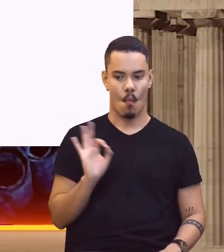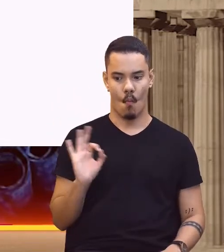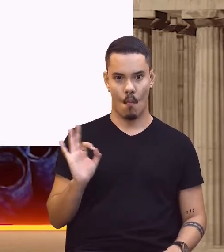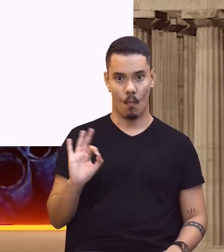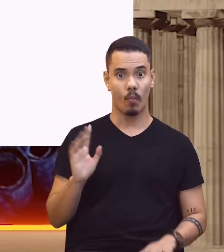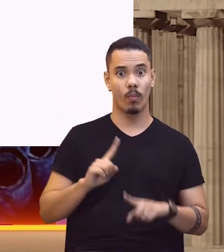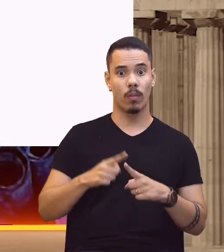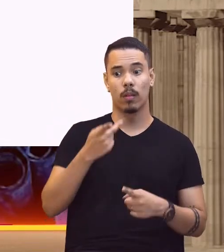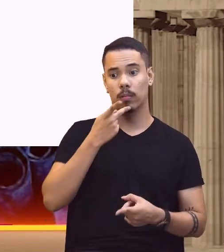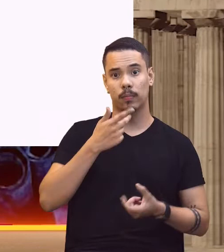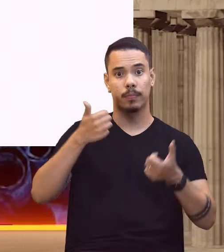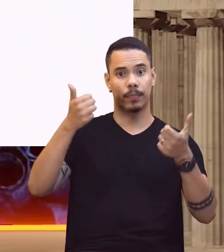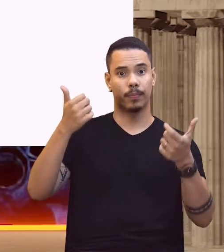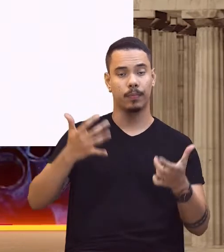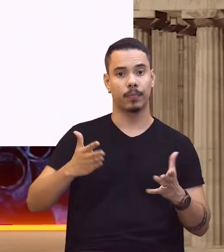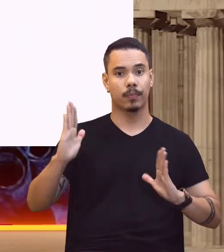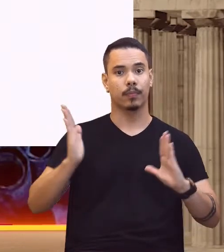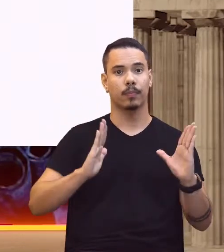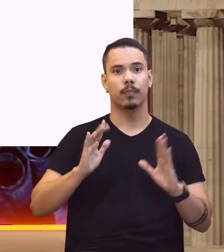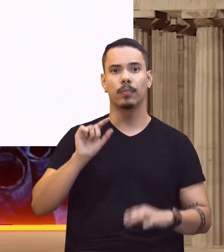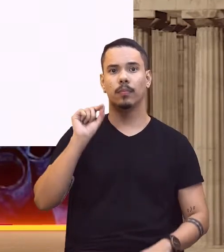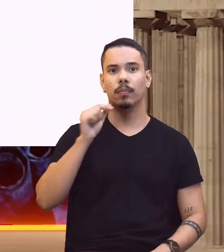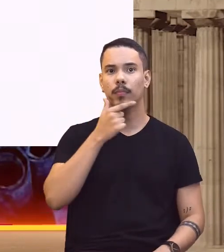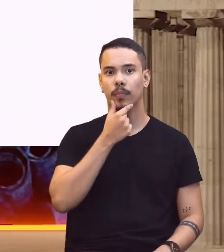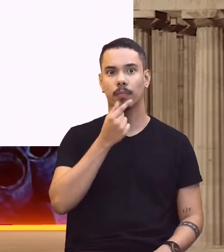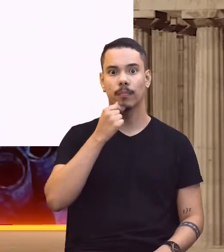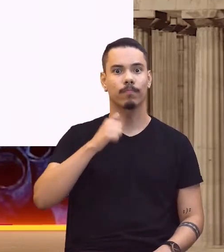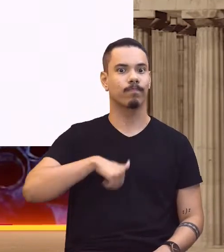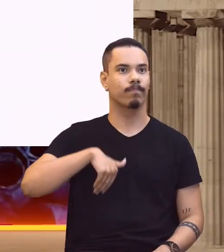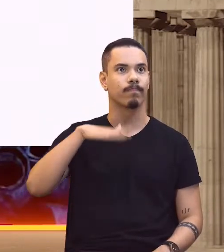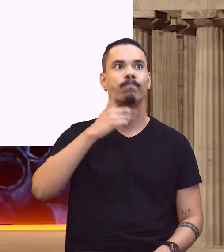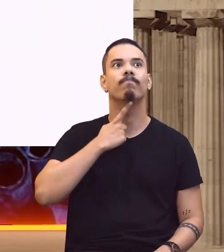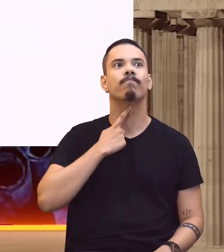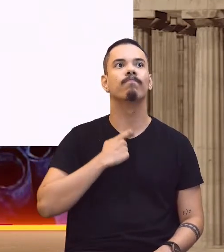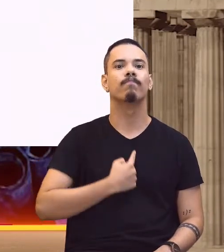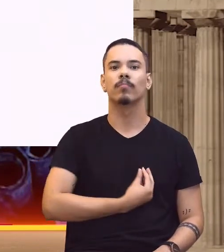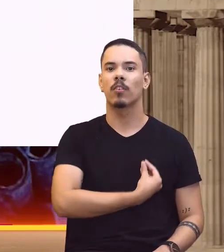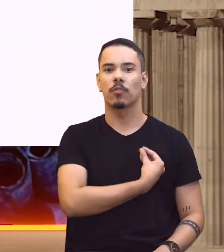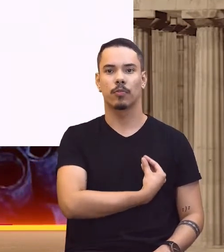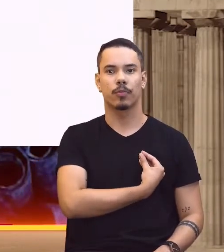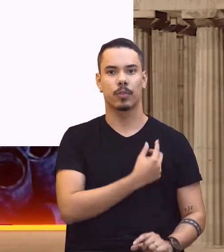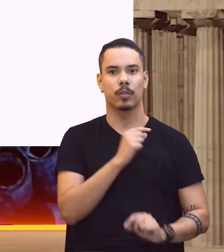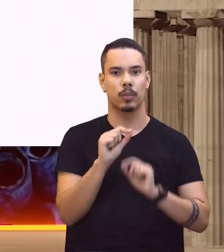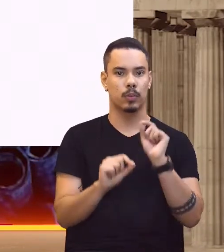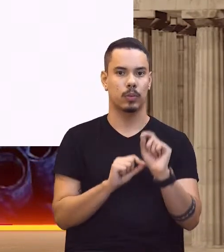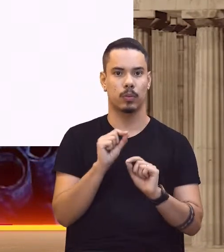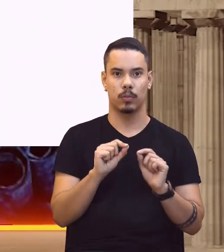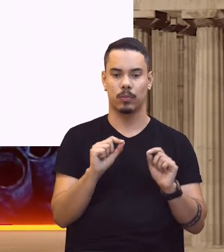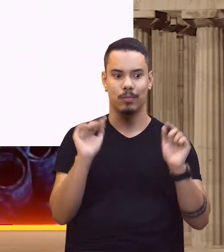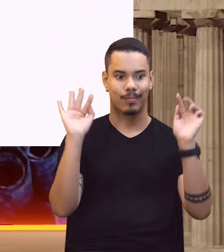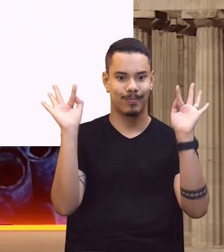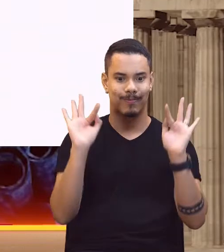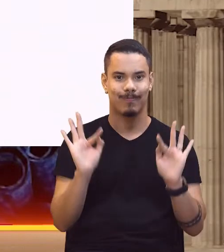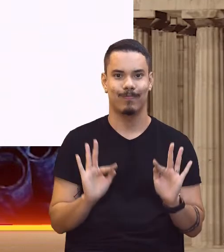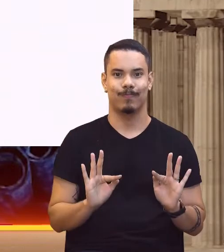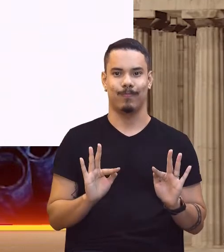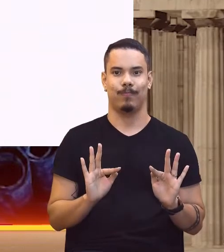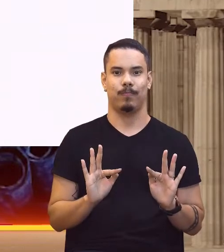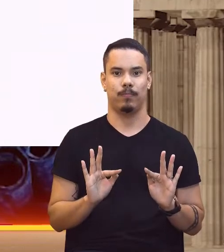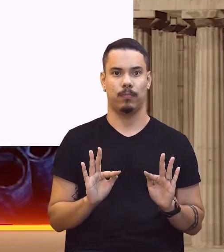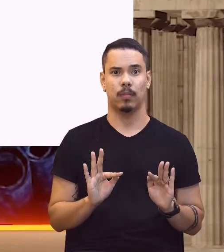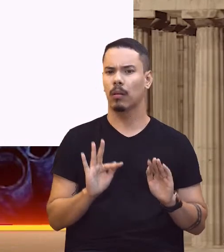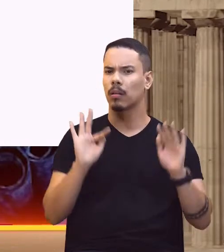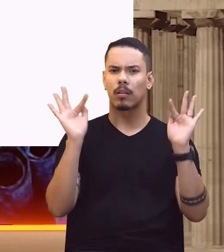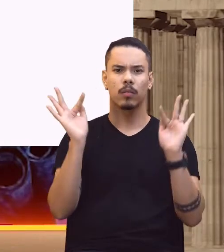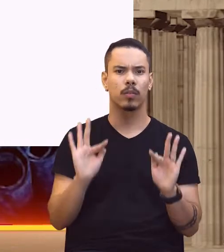dizia, lá naquela época, o que o homem mais deseja em toda a sua vida é ser feliz. E a felicidade